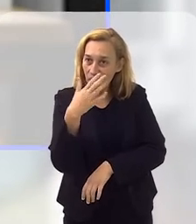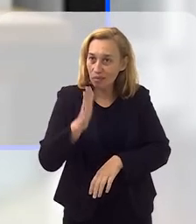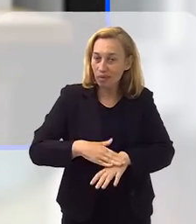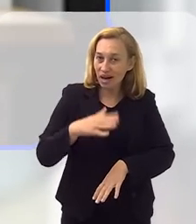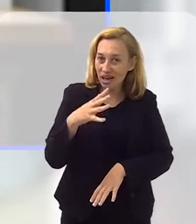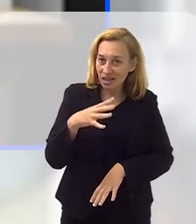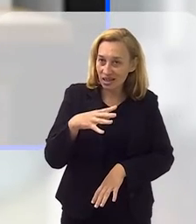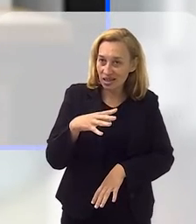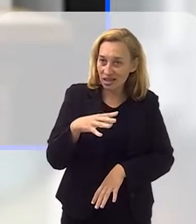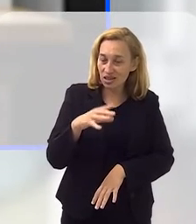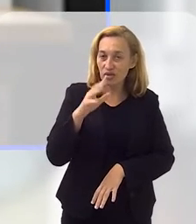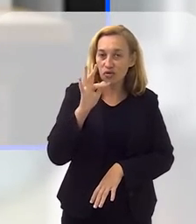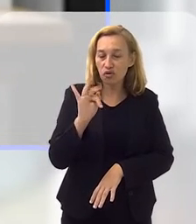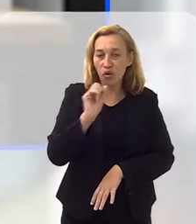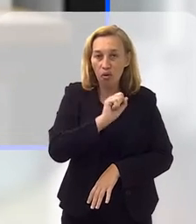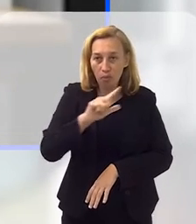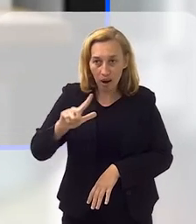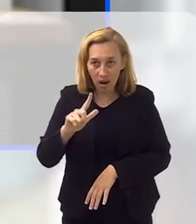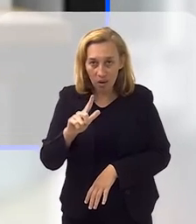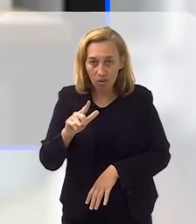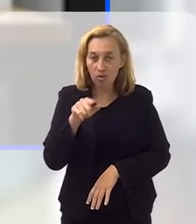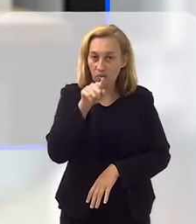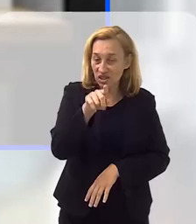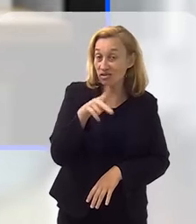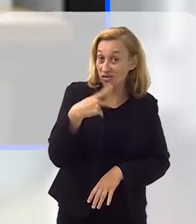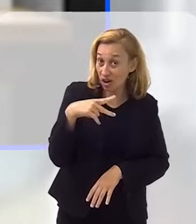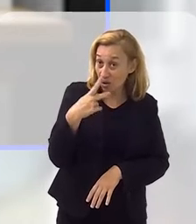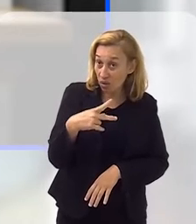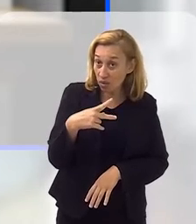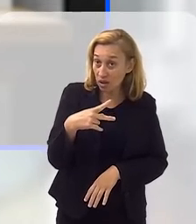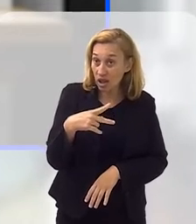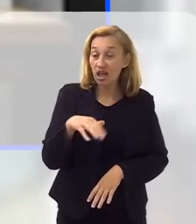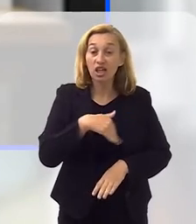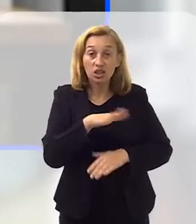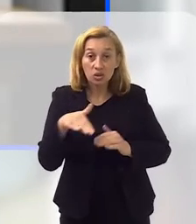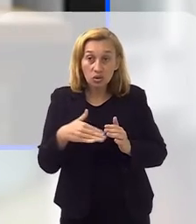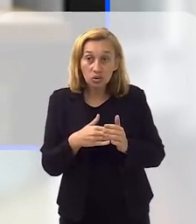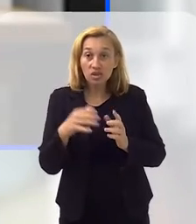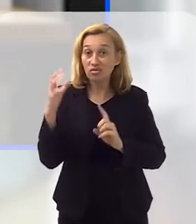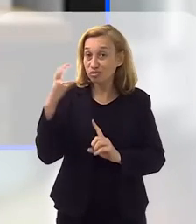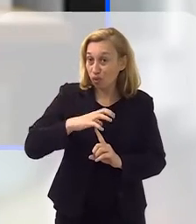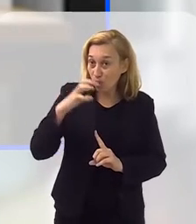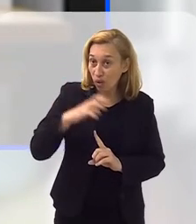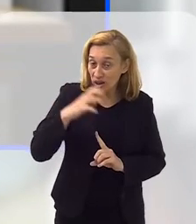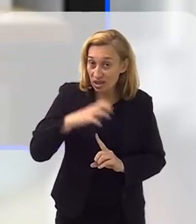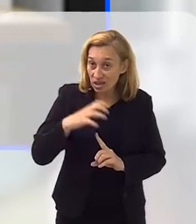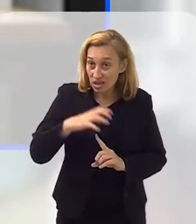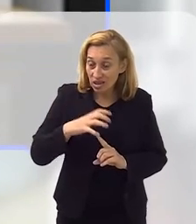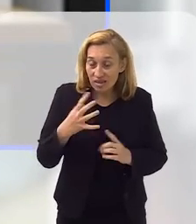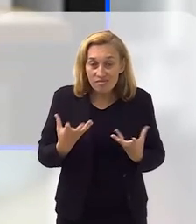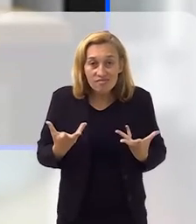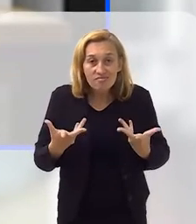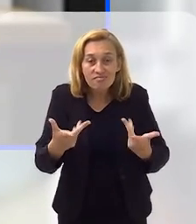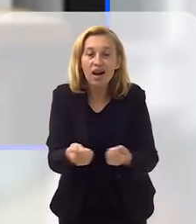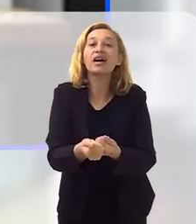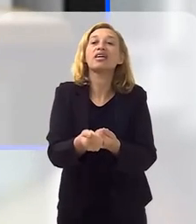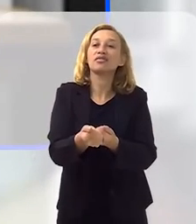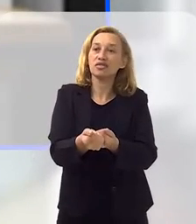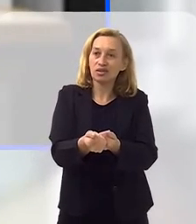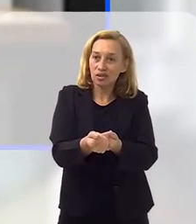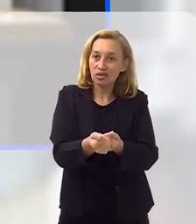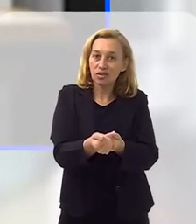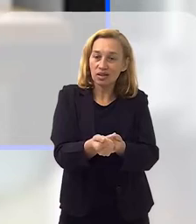musical mais formal, como você falou, né? No internato, e todas essas influências